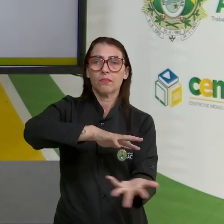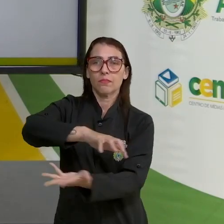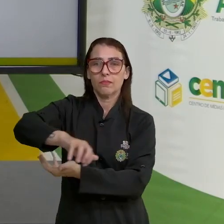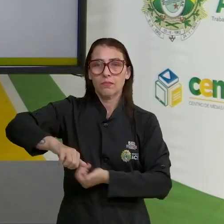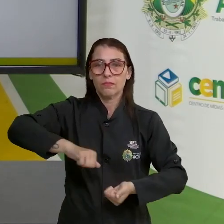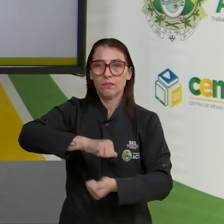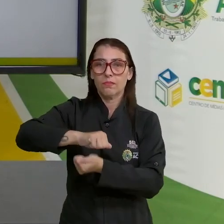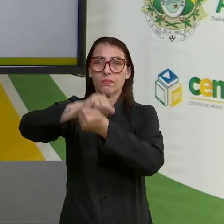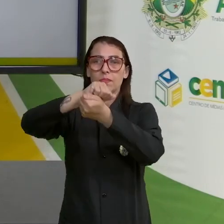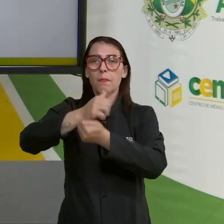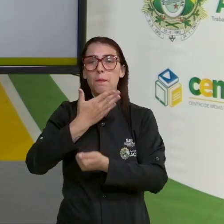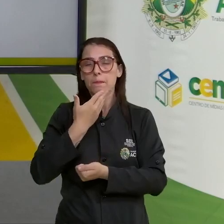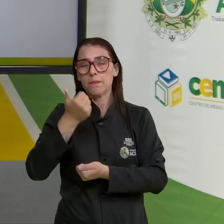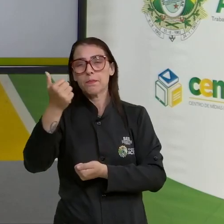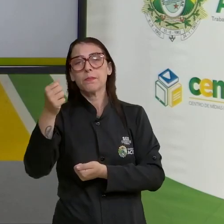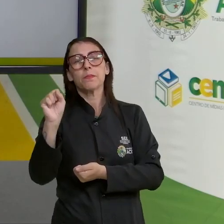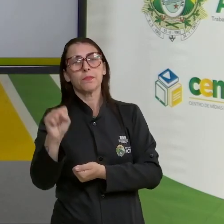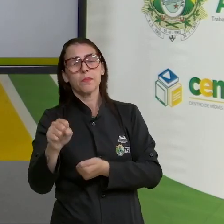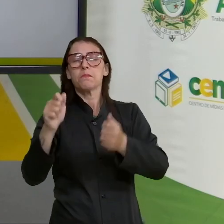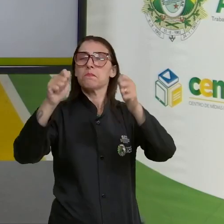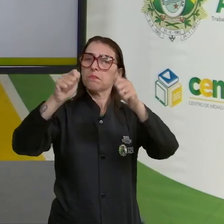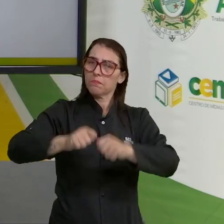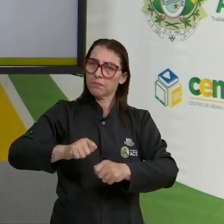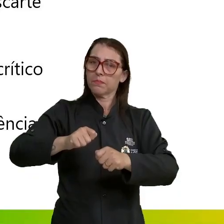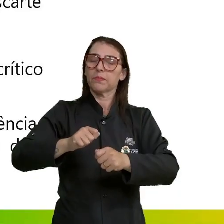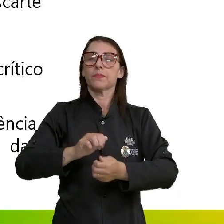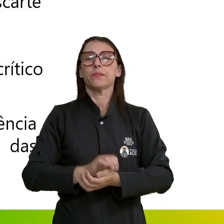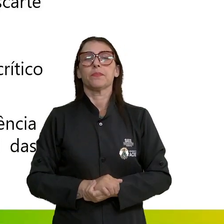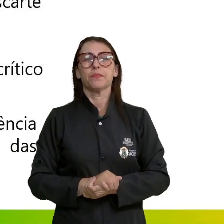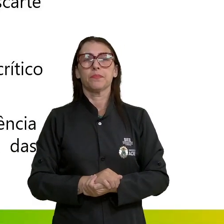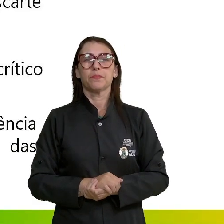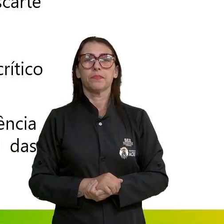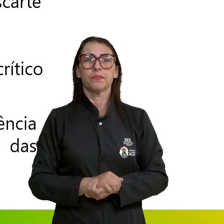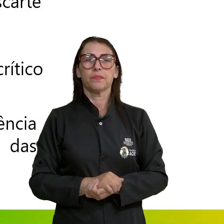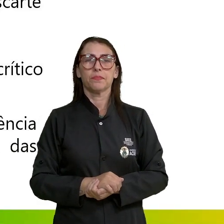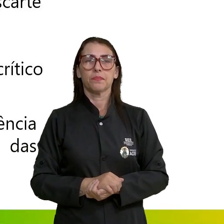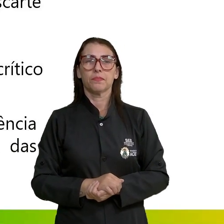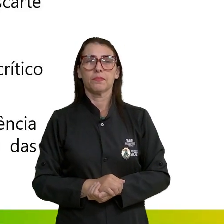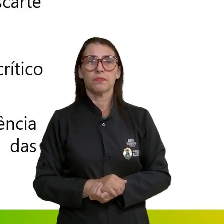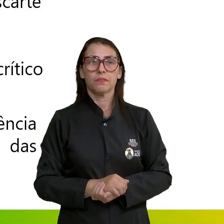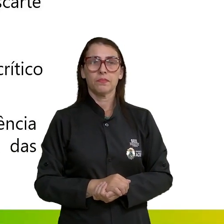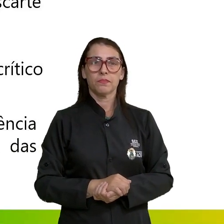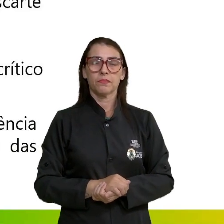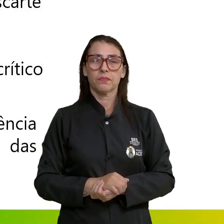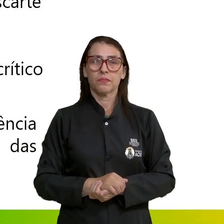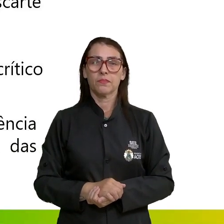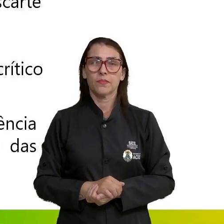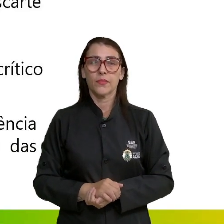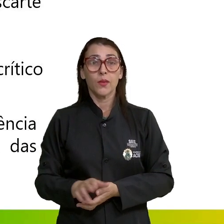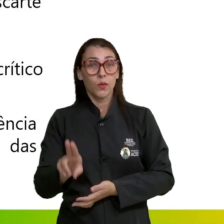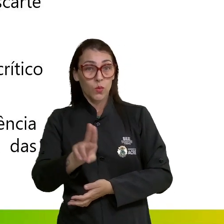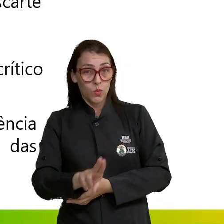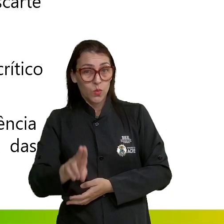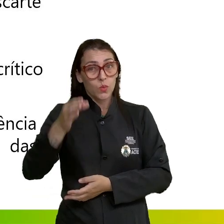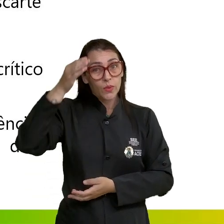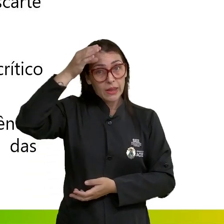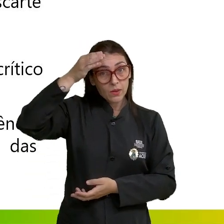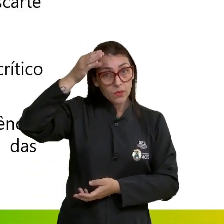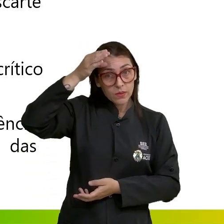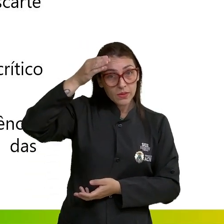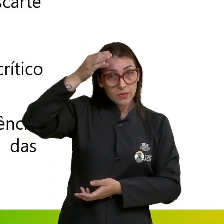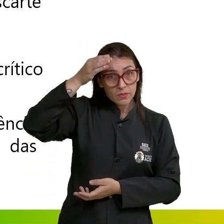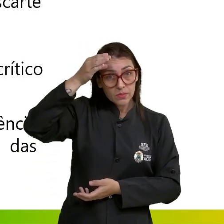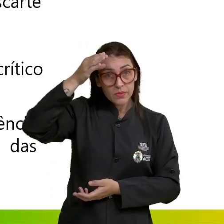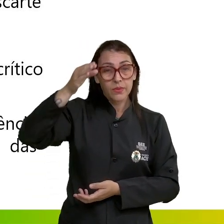de soluções, sim, uma possível solução. Então, caminhos para a sustentabilidade, a gente tem como caminho aí